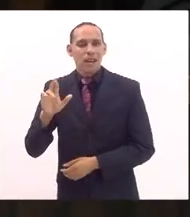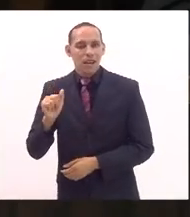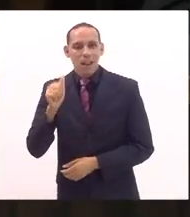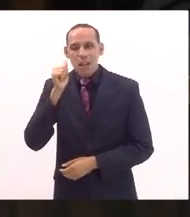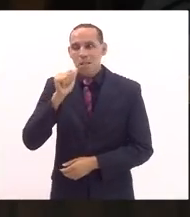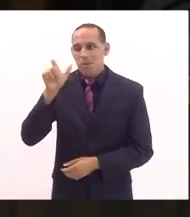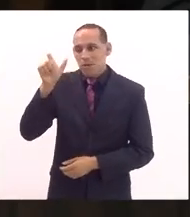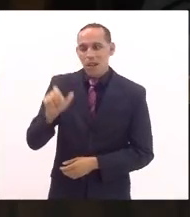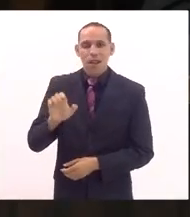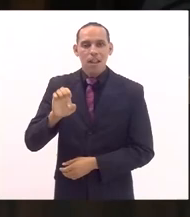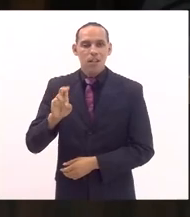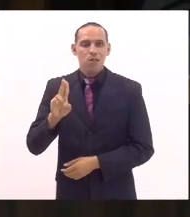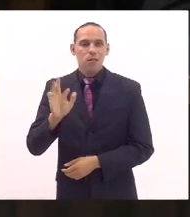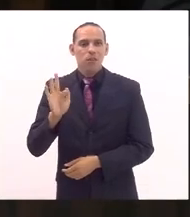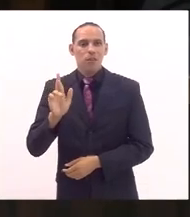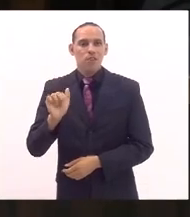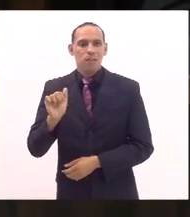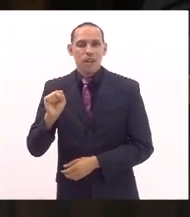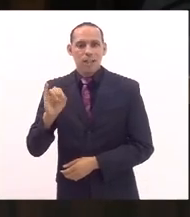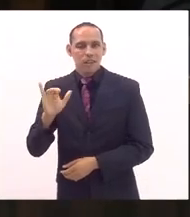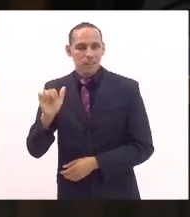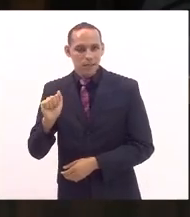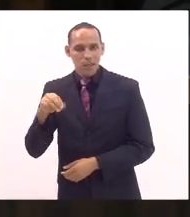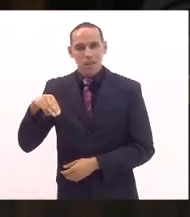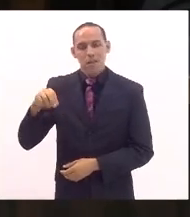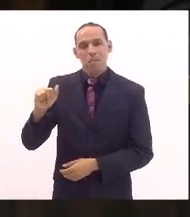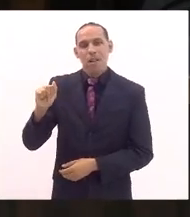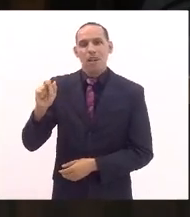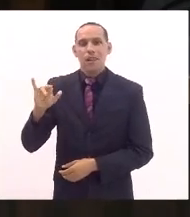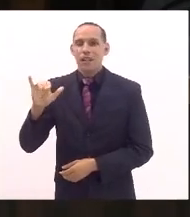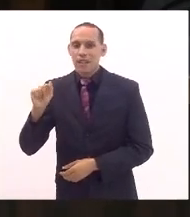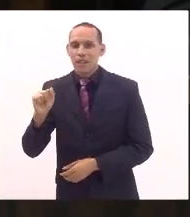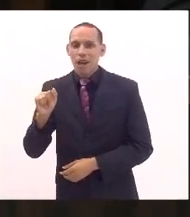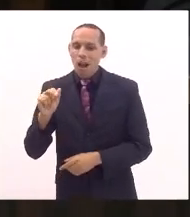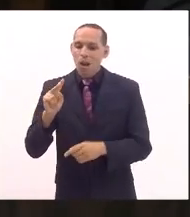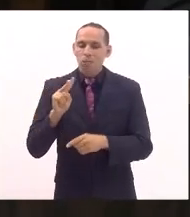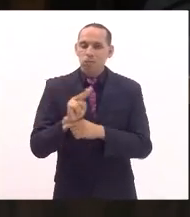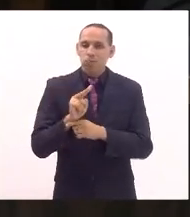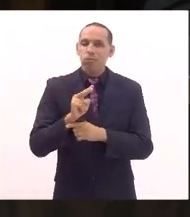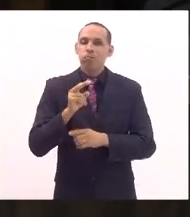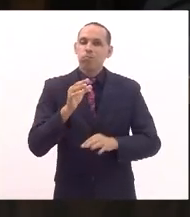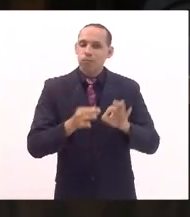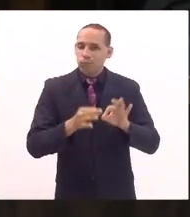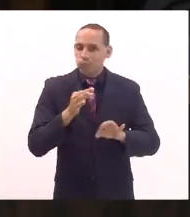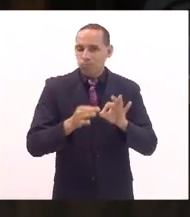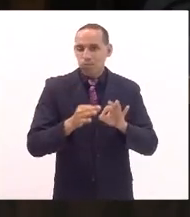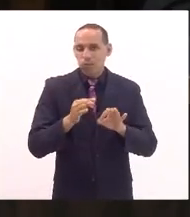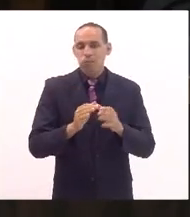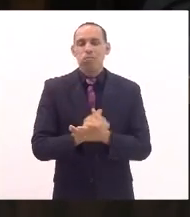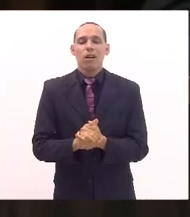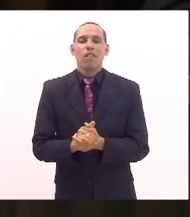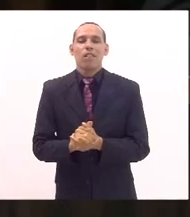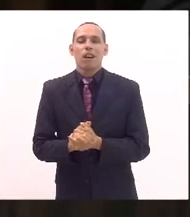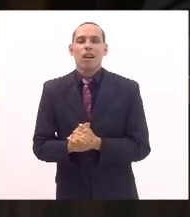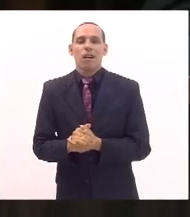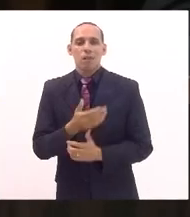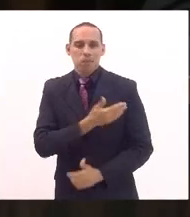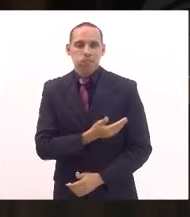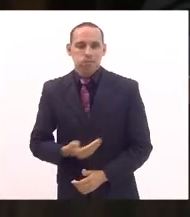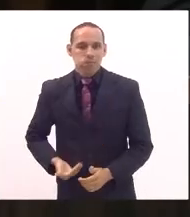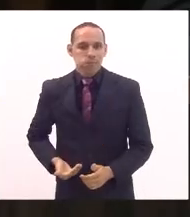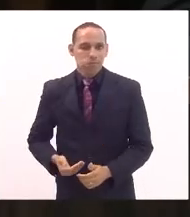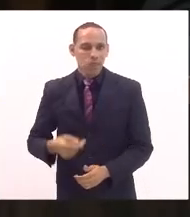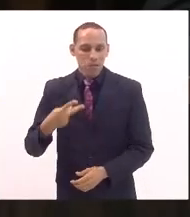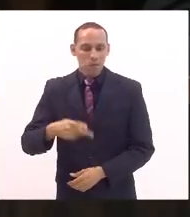Eufrásia Maria Sousa das Virgens defensora pública do Estado do Rio de Janeiro para estudar comissão de normas internas e proposições de